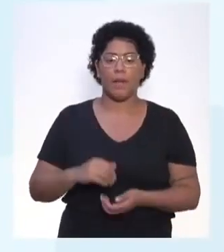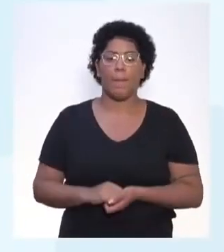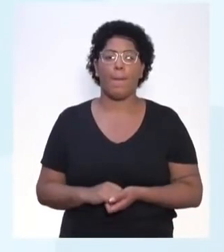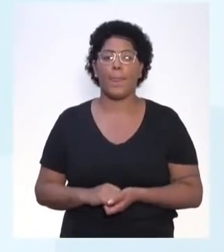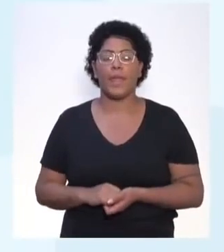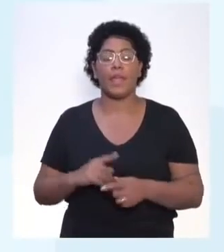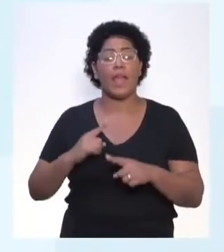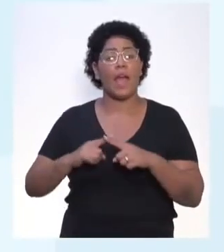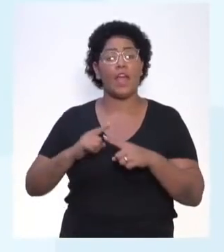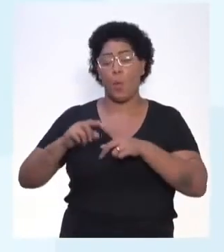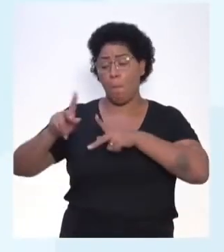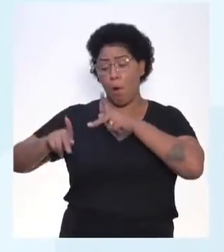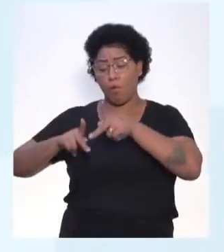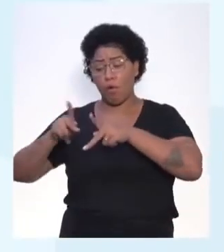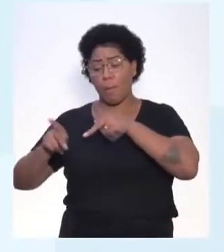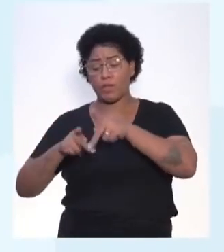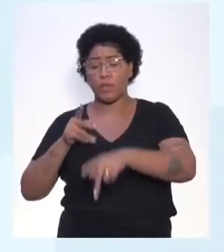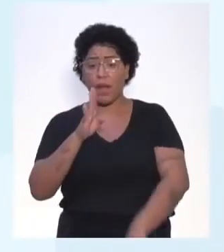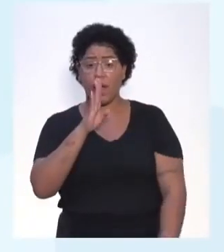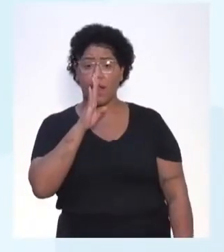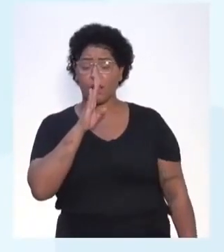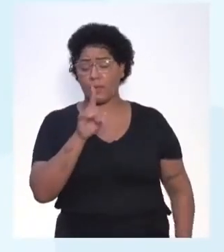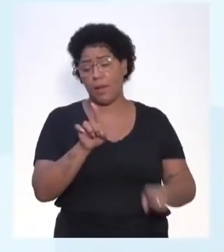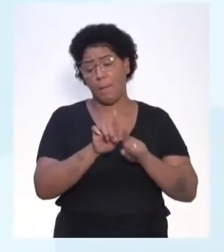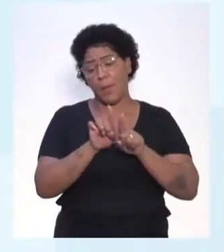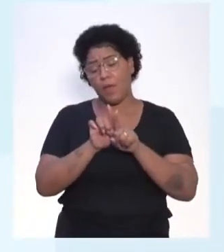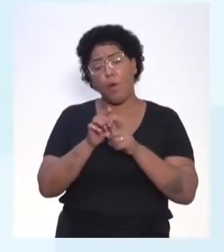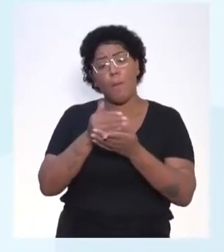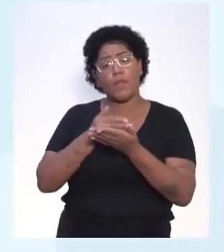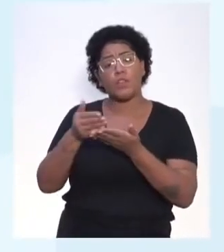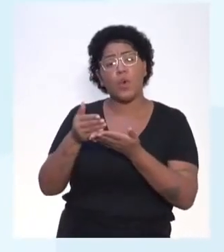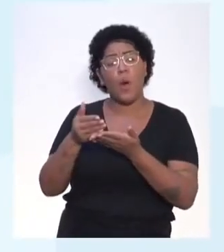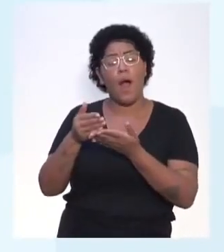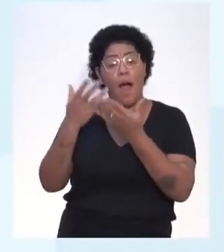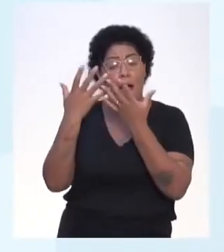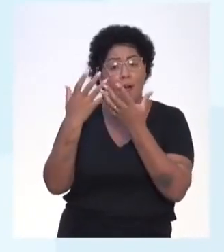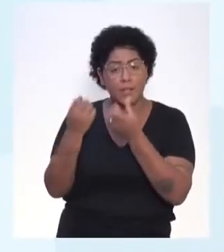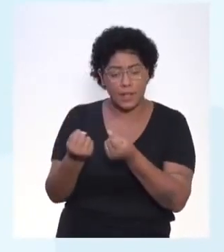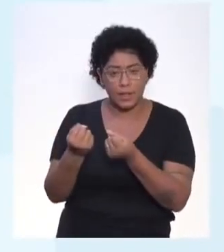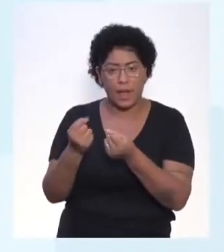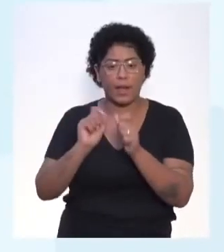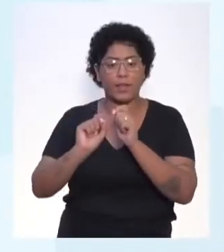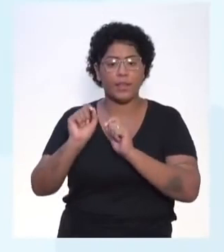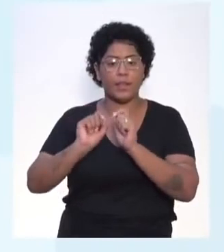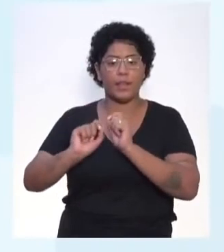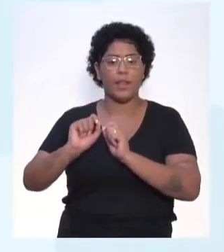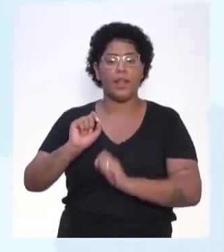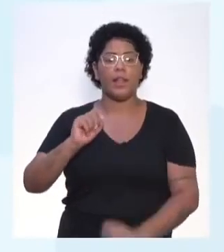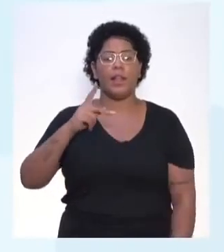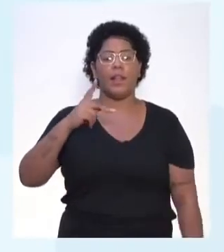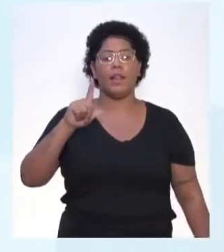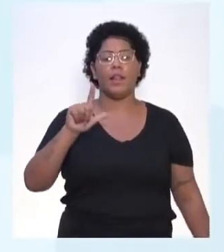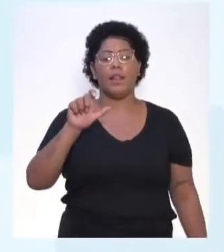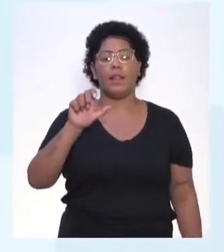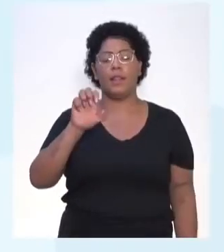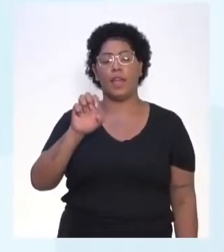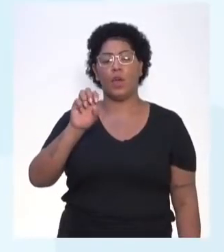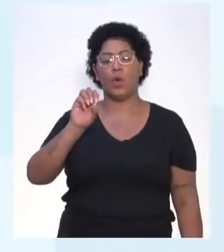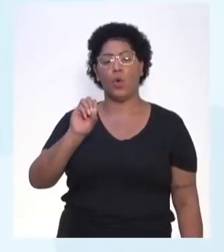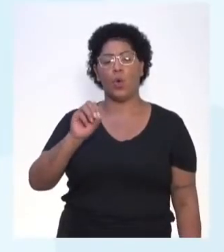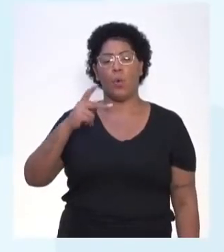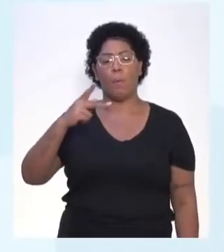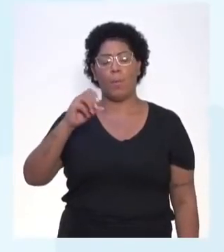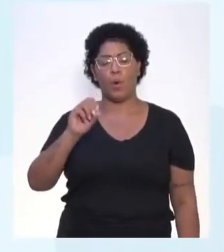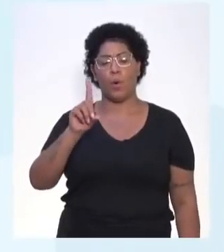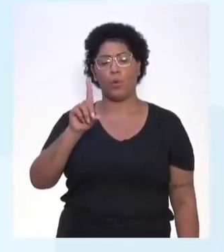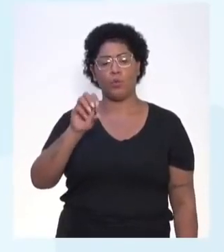ficou submetida a esta ideia de propriedade exercida por Leopoldo II. E direitos